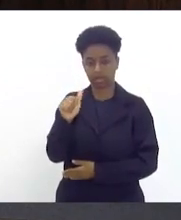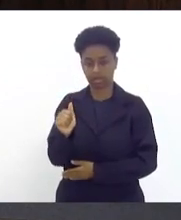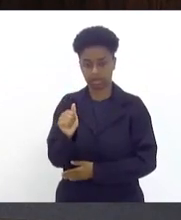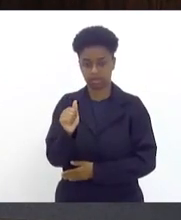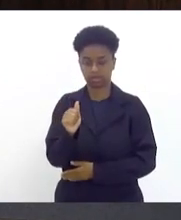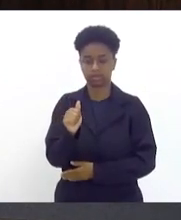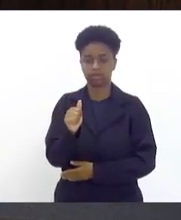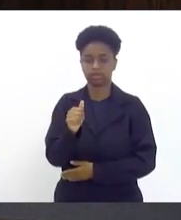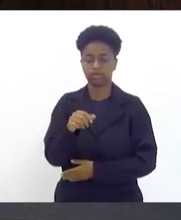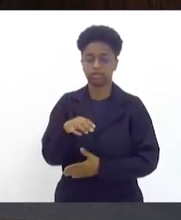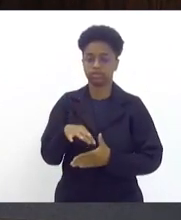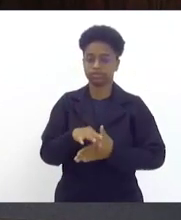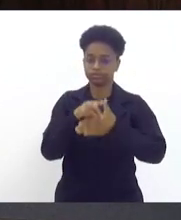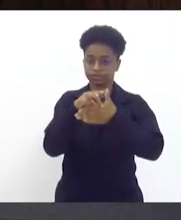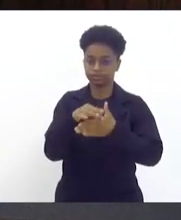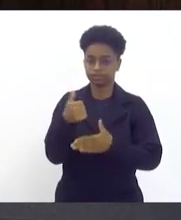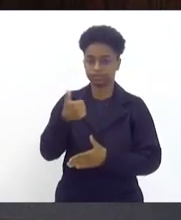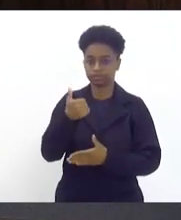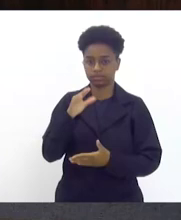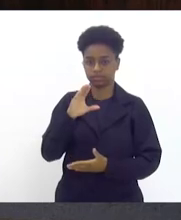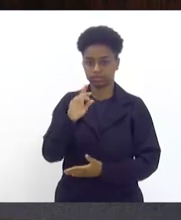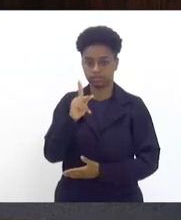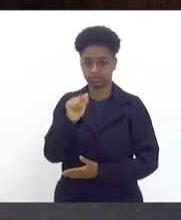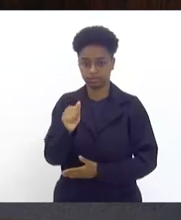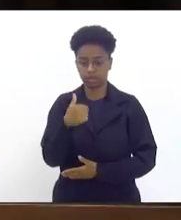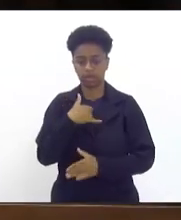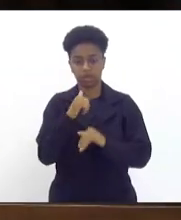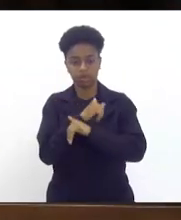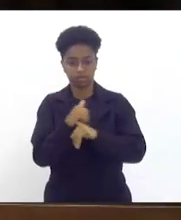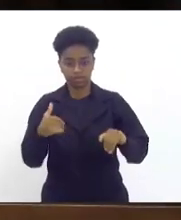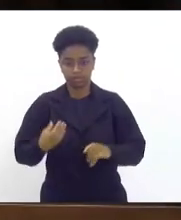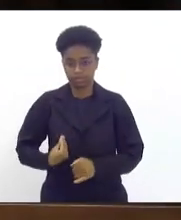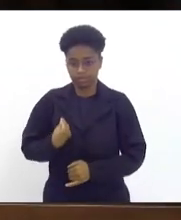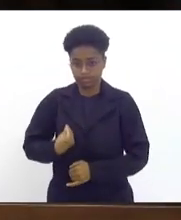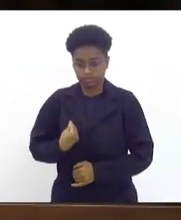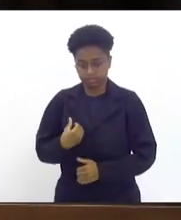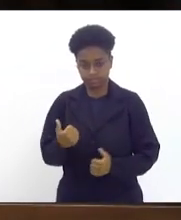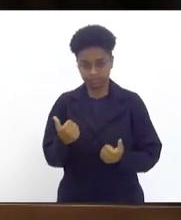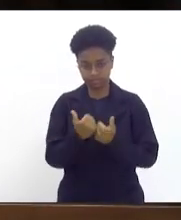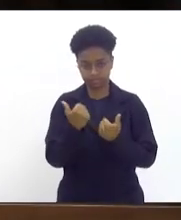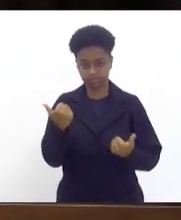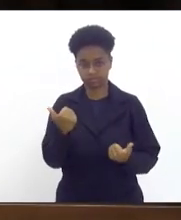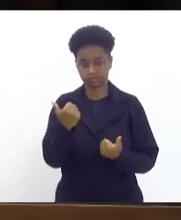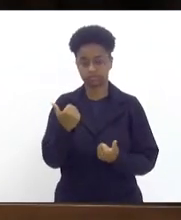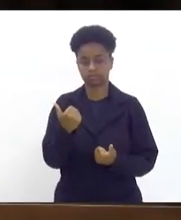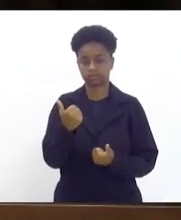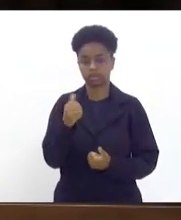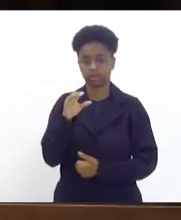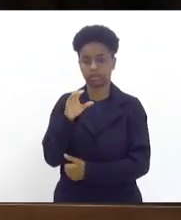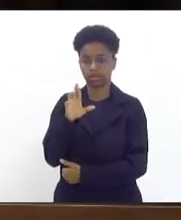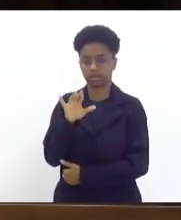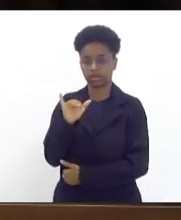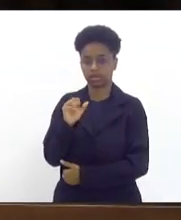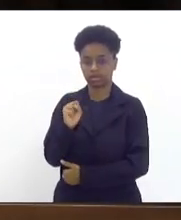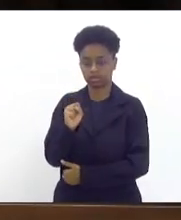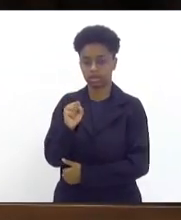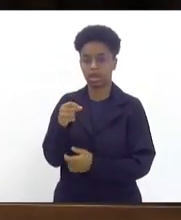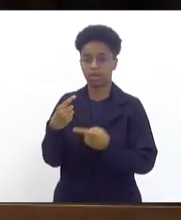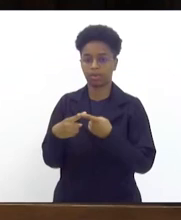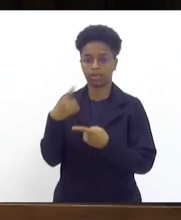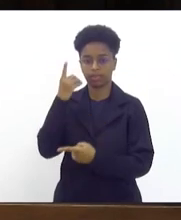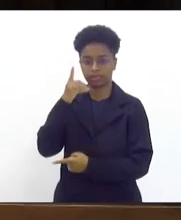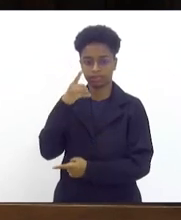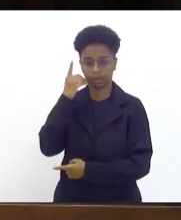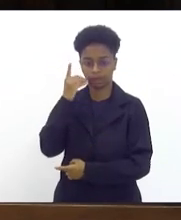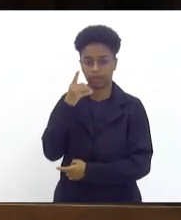eu gostaria de anunciar a presença da assessora da deputada Federal Cristina que aqui está conosco uma vez que é deputa da